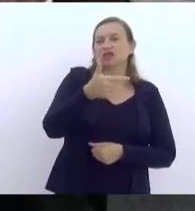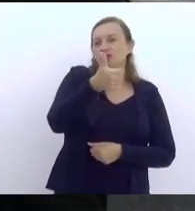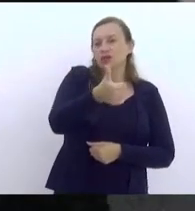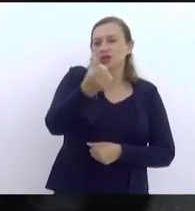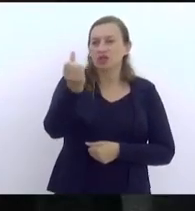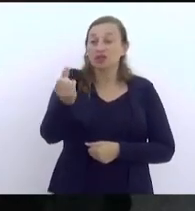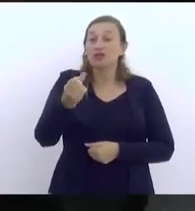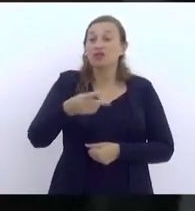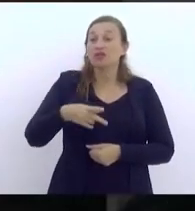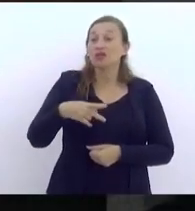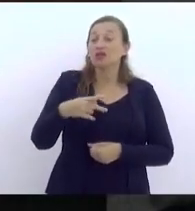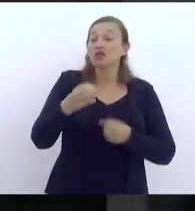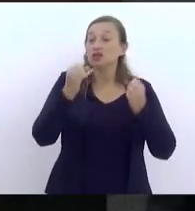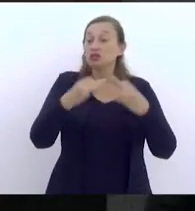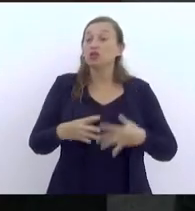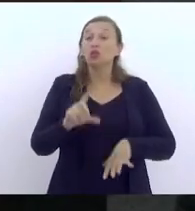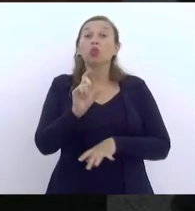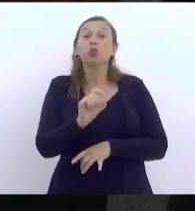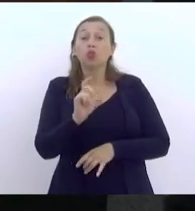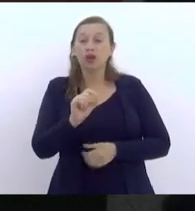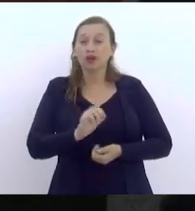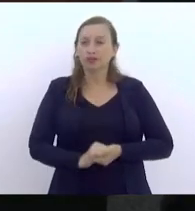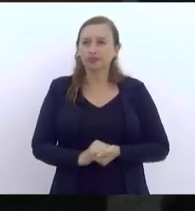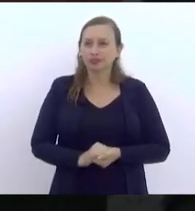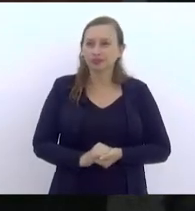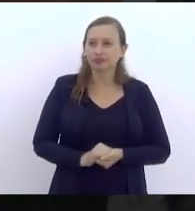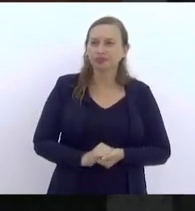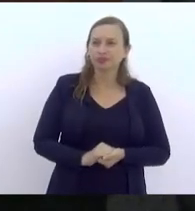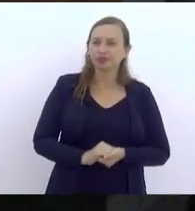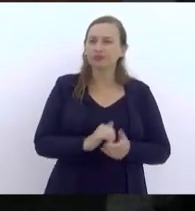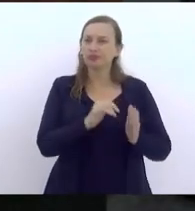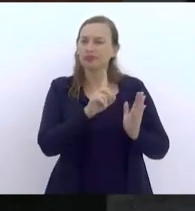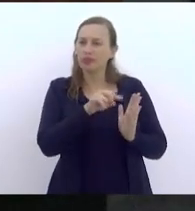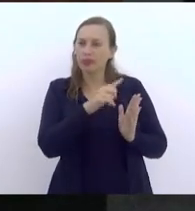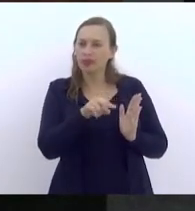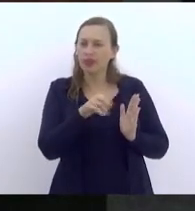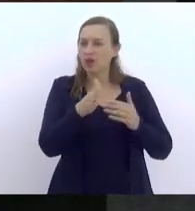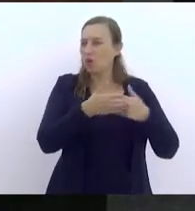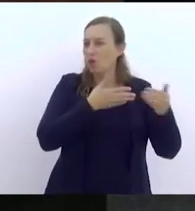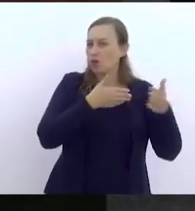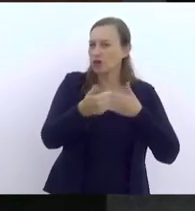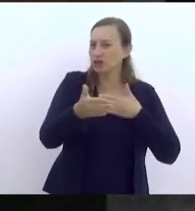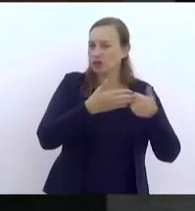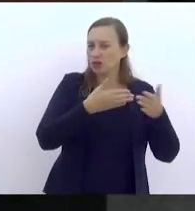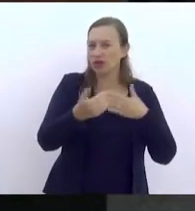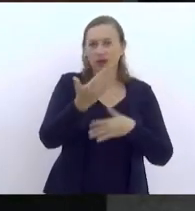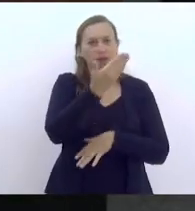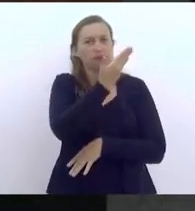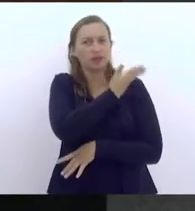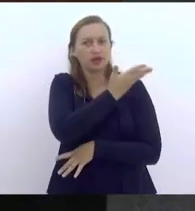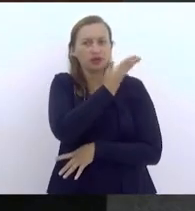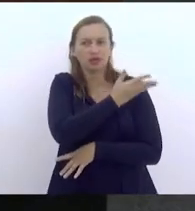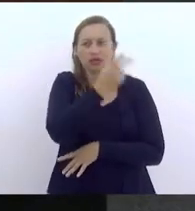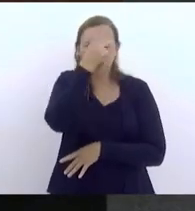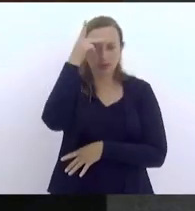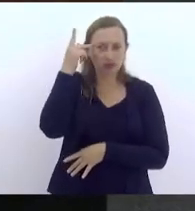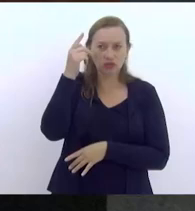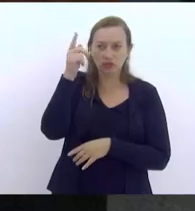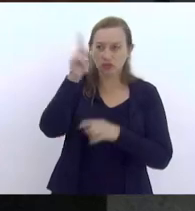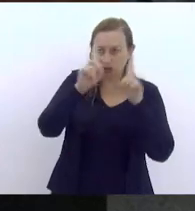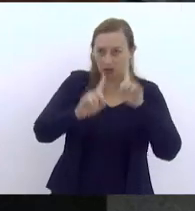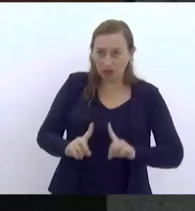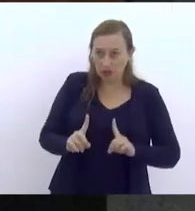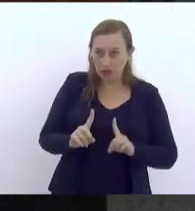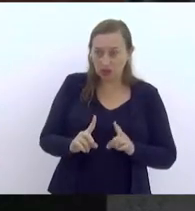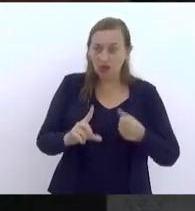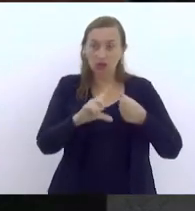7329/2016 dizem que, o artigo 66, é vedada no Estado qualquer forma de discriminação à pessoa com deficiência. E